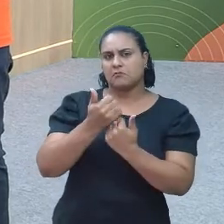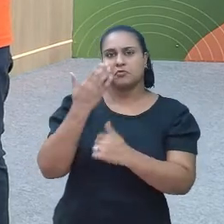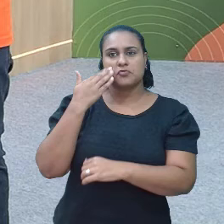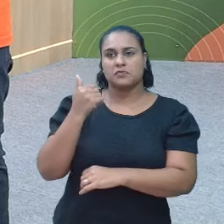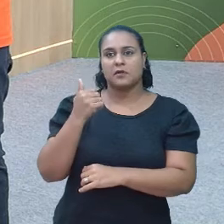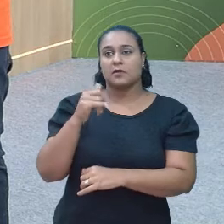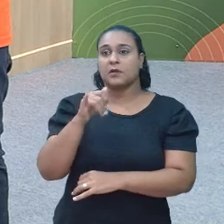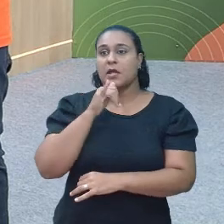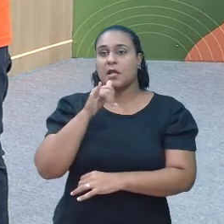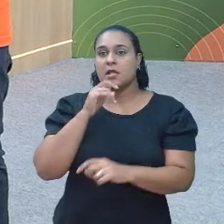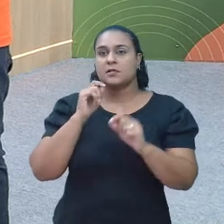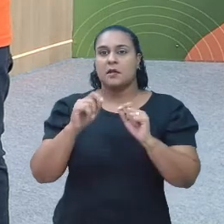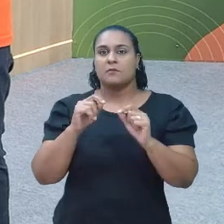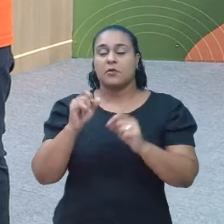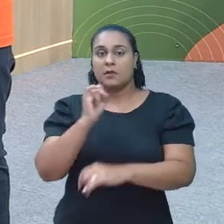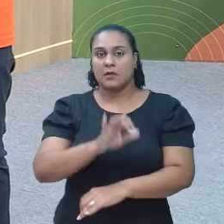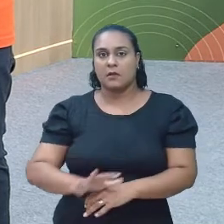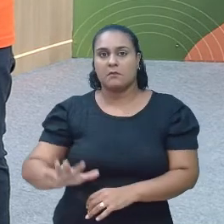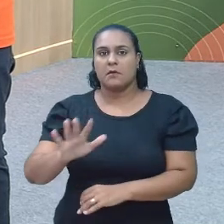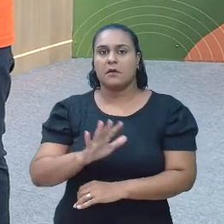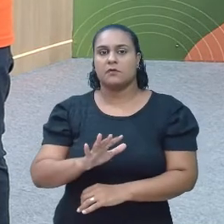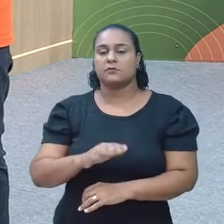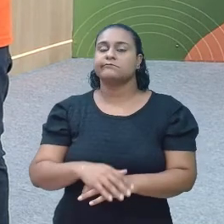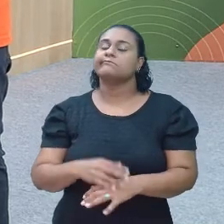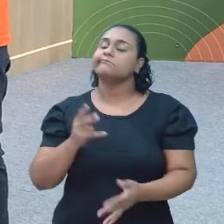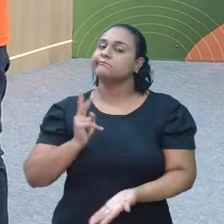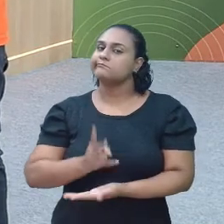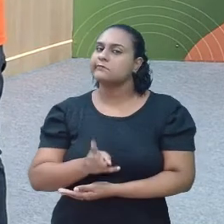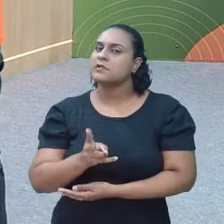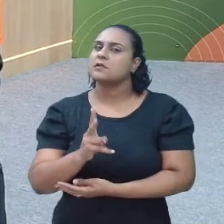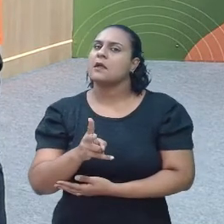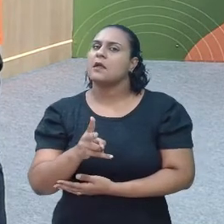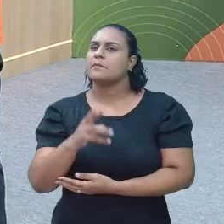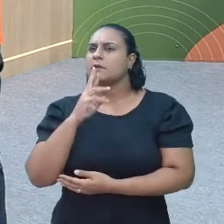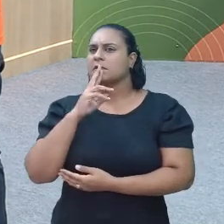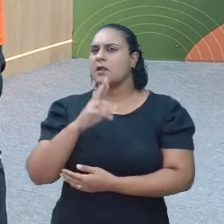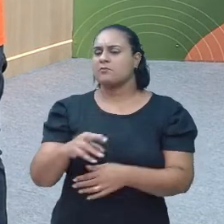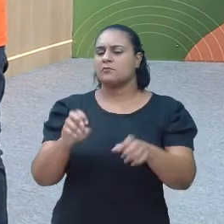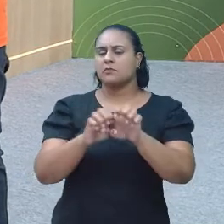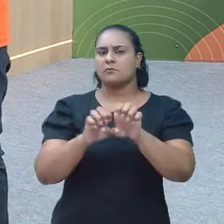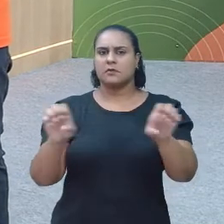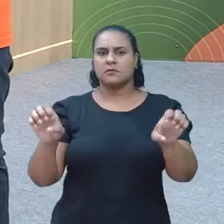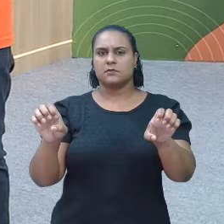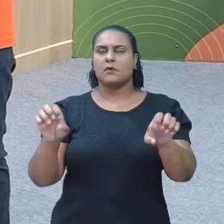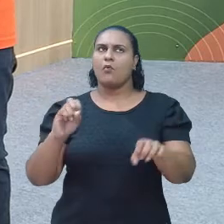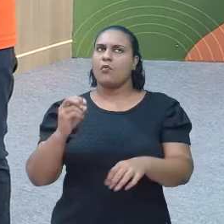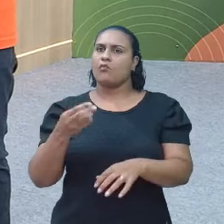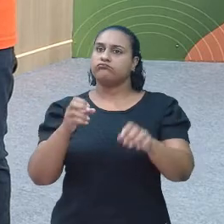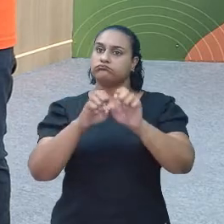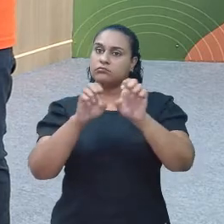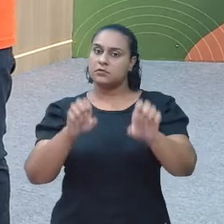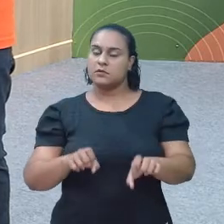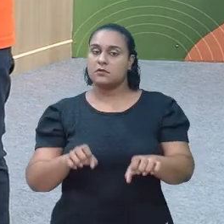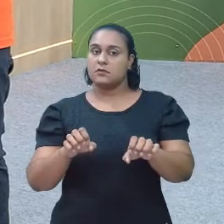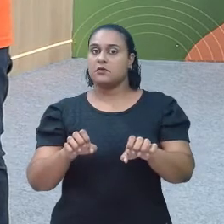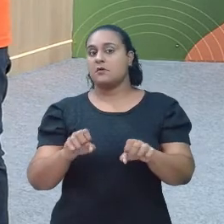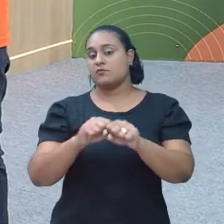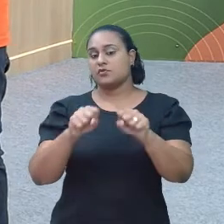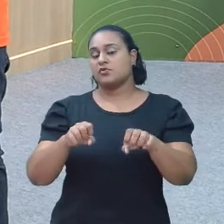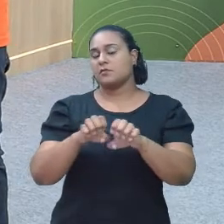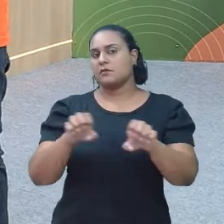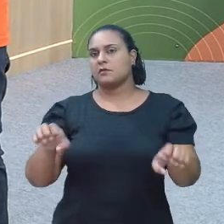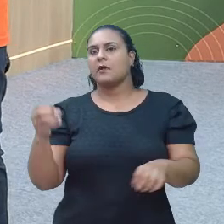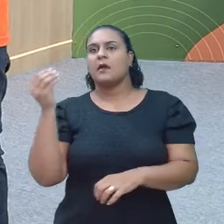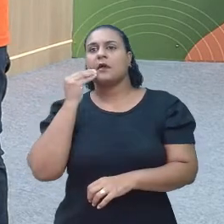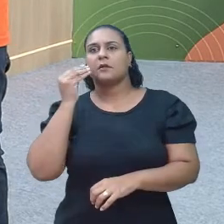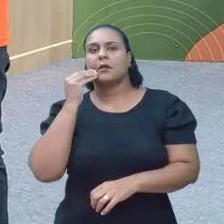como exemplos também figuras, tá certo? Então, sempre que a gente está resolvendo uma equação ou um sistema de equações, a gente tenta